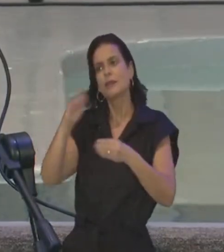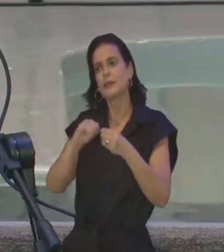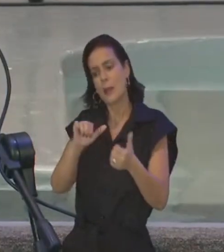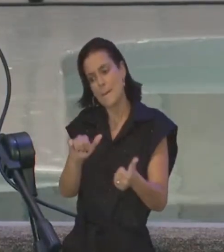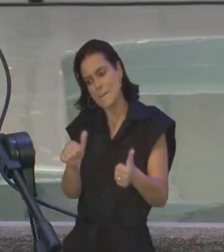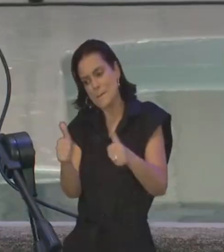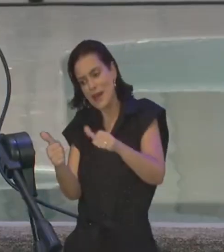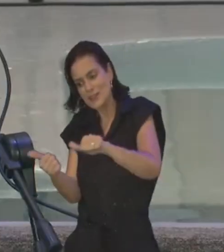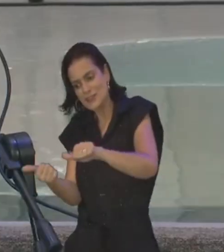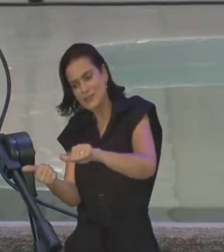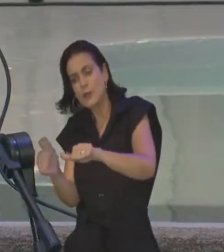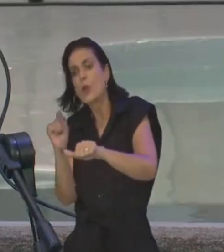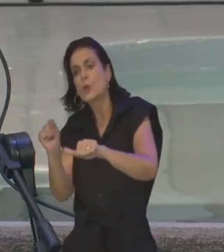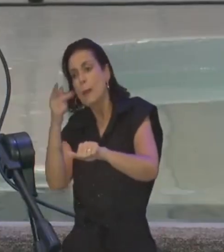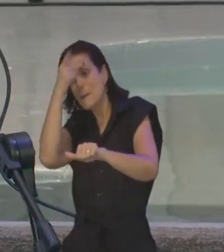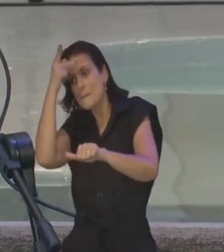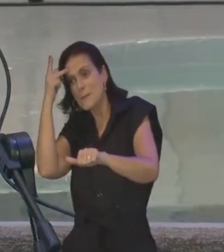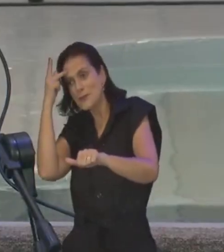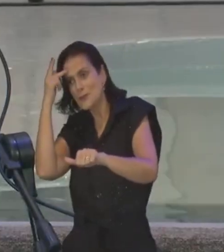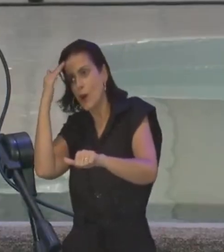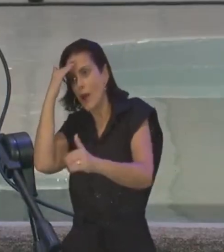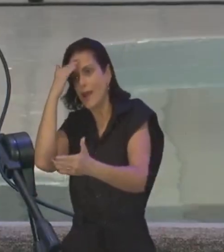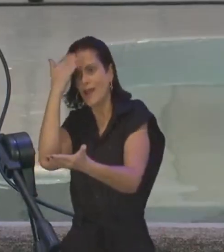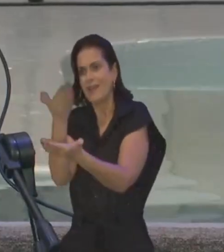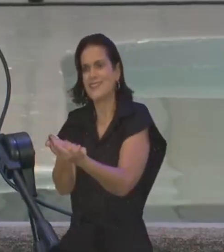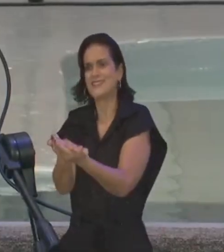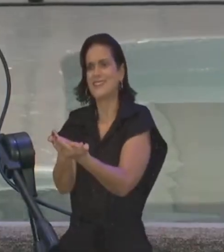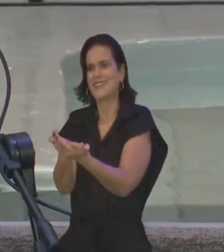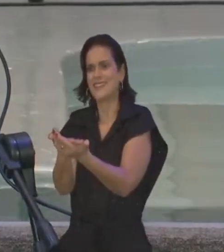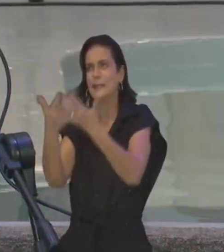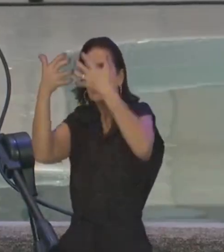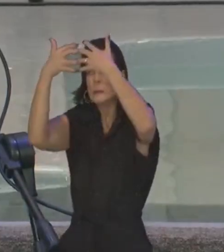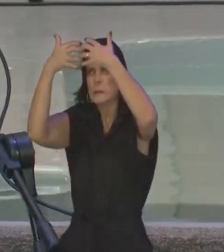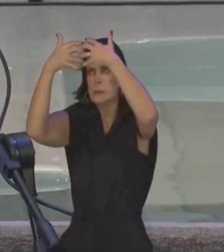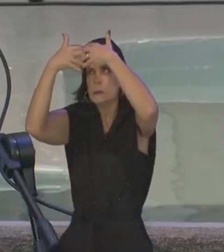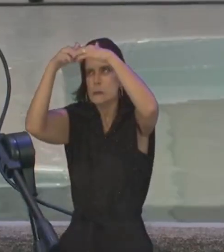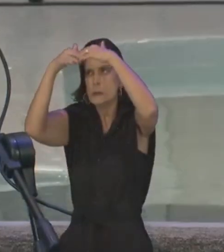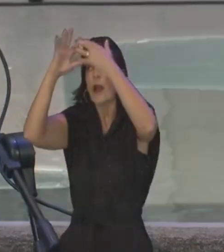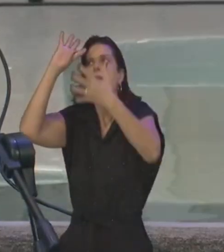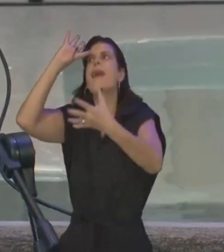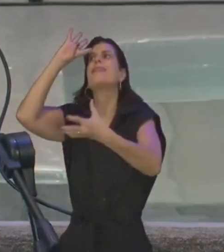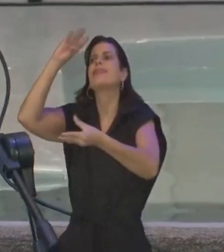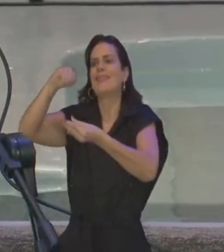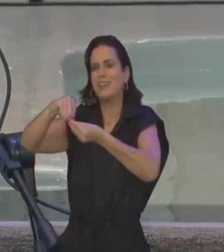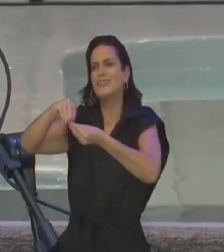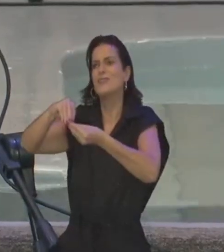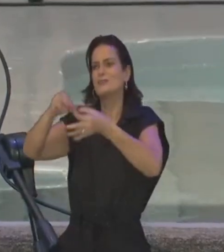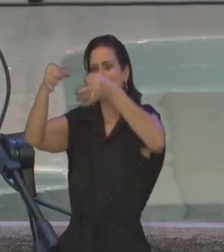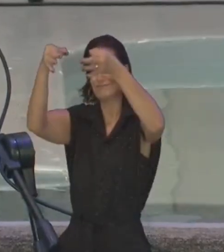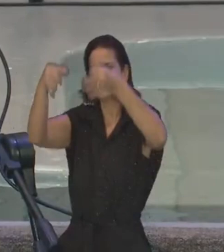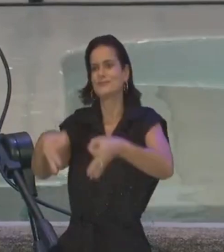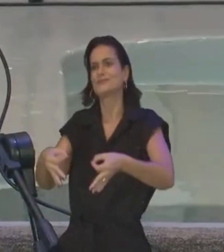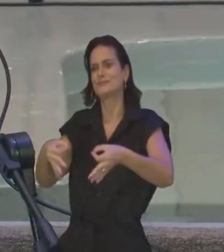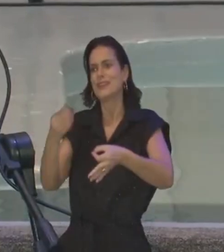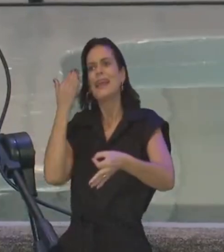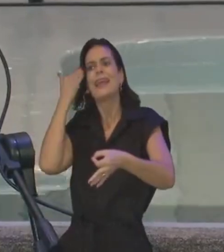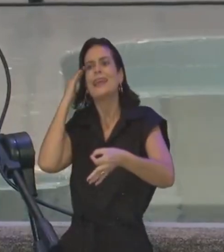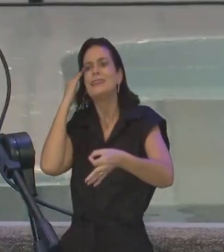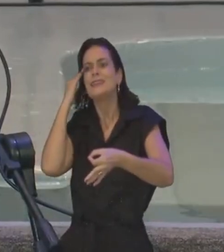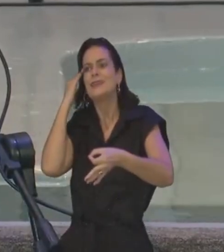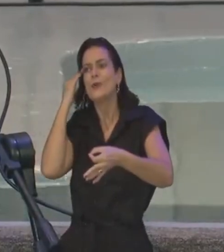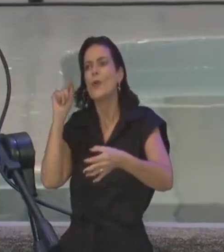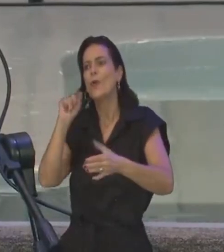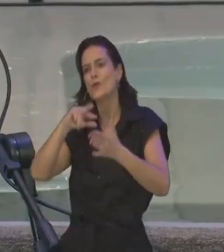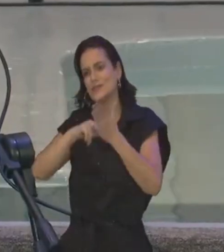batismo é para quem crê. É uma faculdade mental, racional, daquela pessoa que compreende e que entende o seu estado